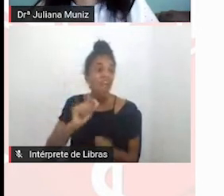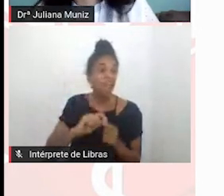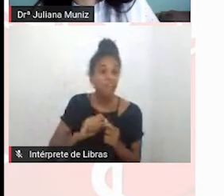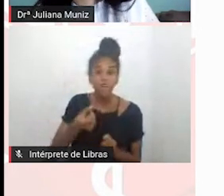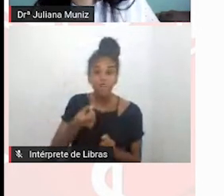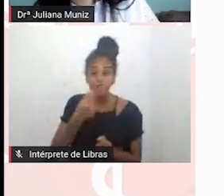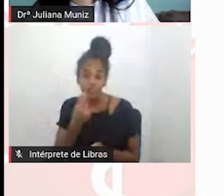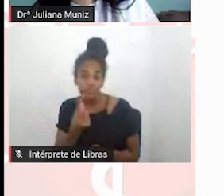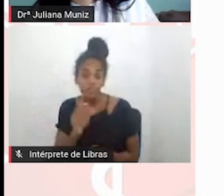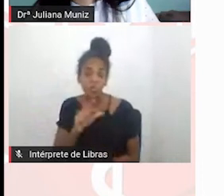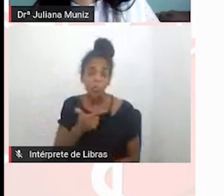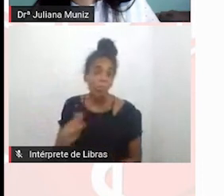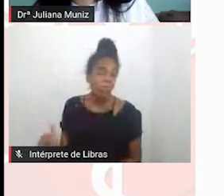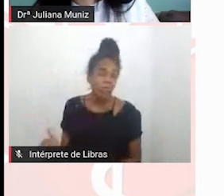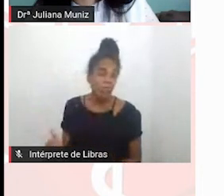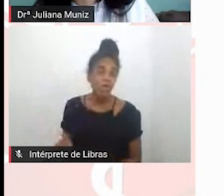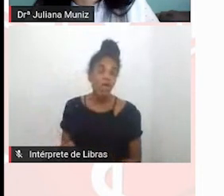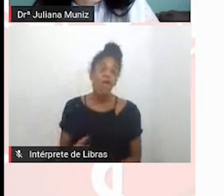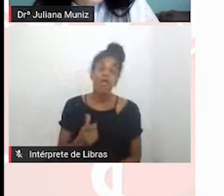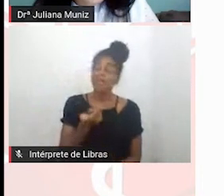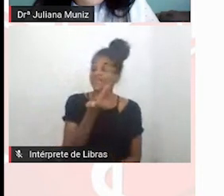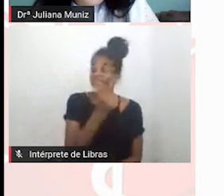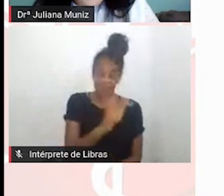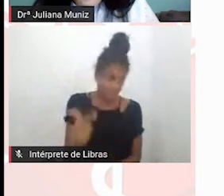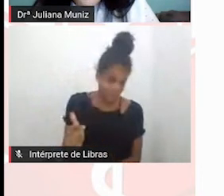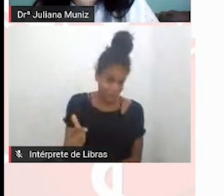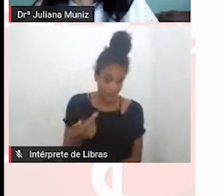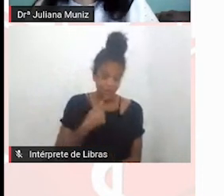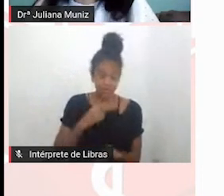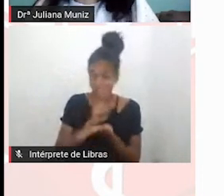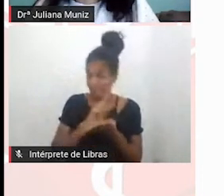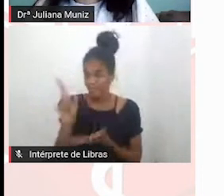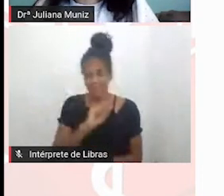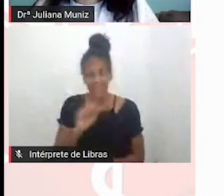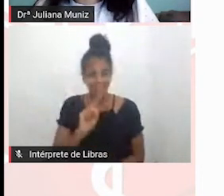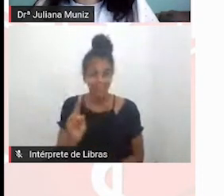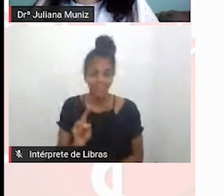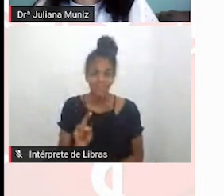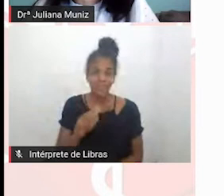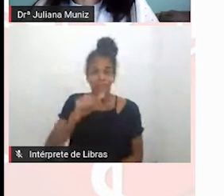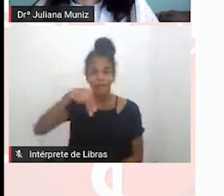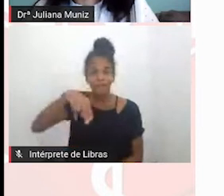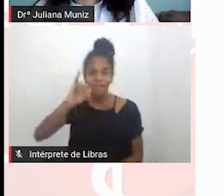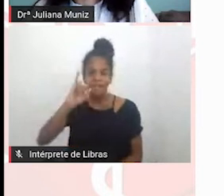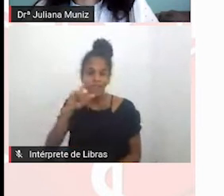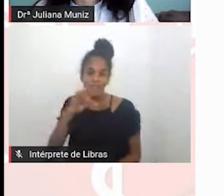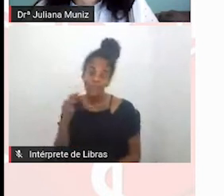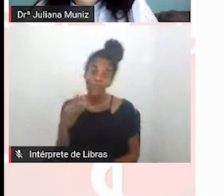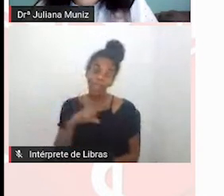grandes em andamento aí, achando que a Anitta talvez seja uma droga promissora, mas que ainda não foram concluídos